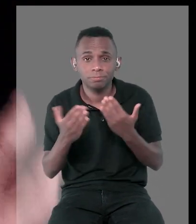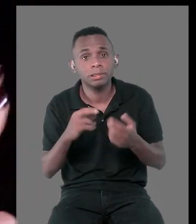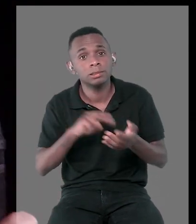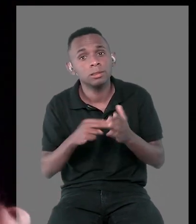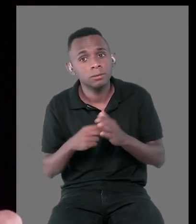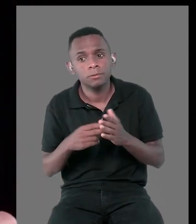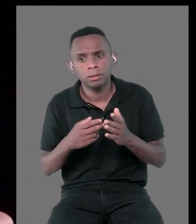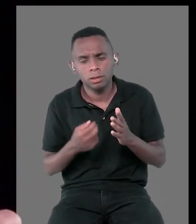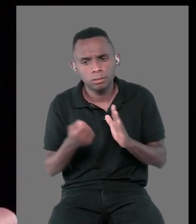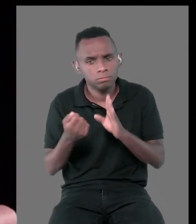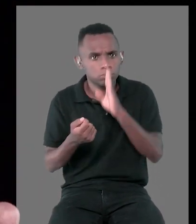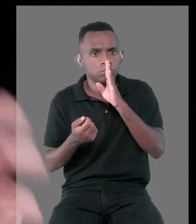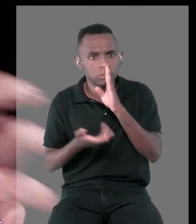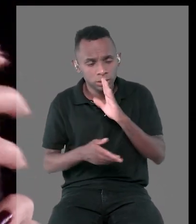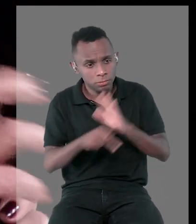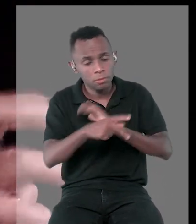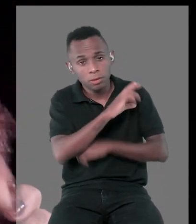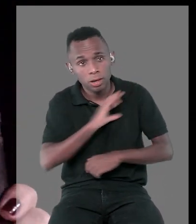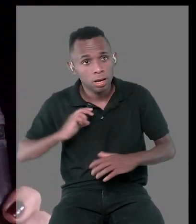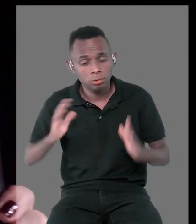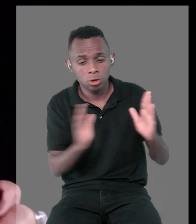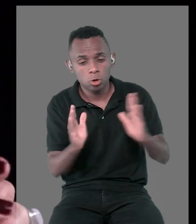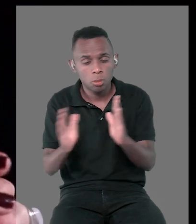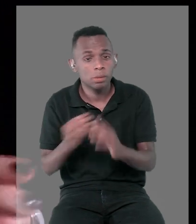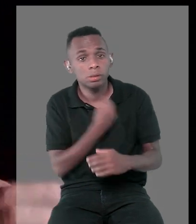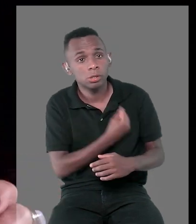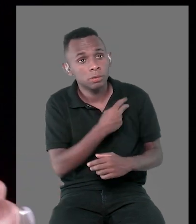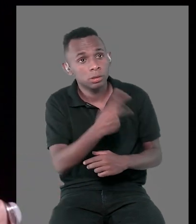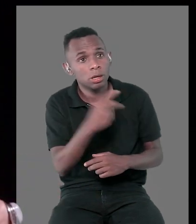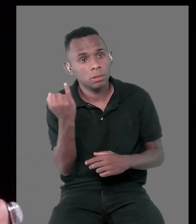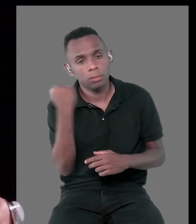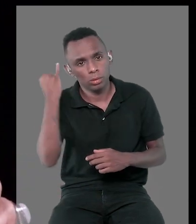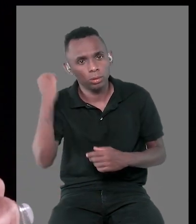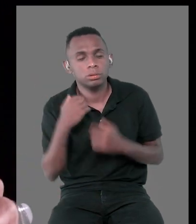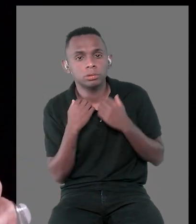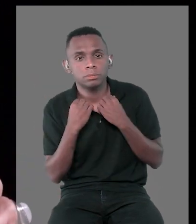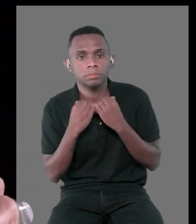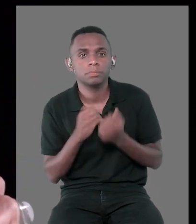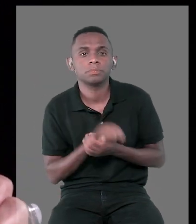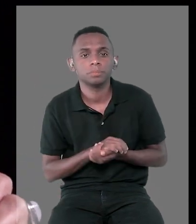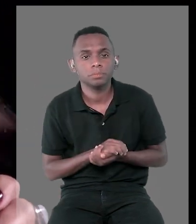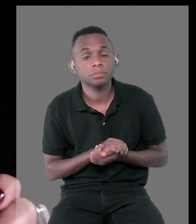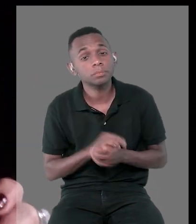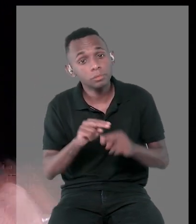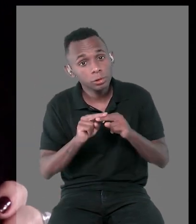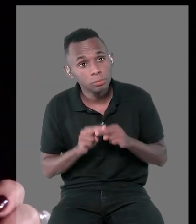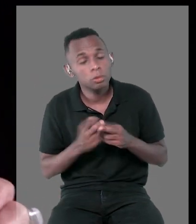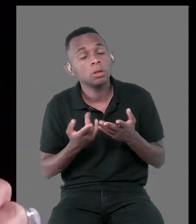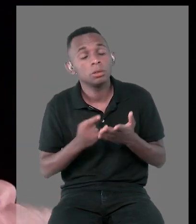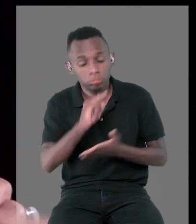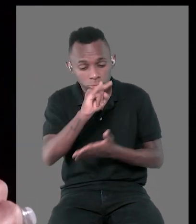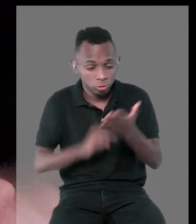Pelos silêncios que ela deixou em relação a certos momentos de vida dela que eram importantes, né? E foi por causa